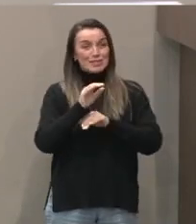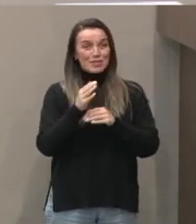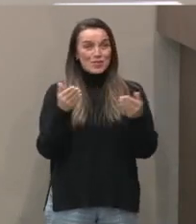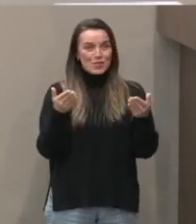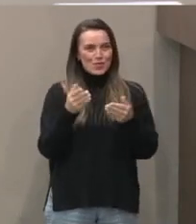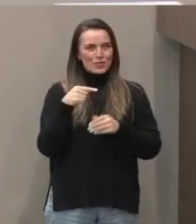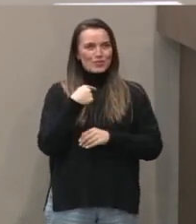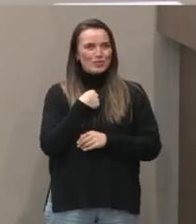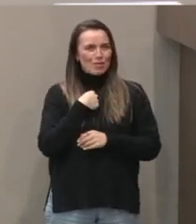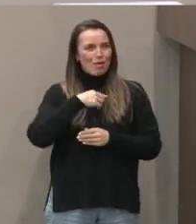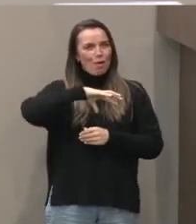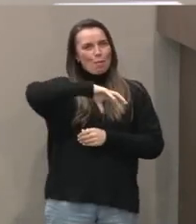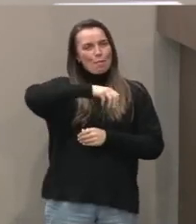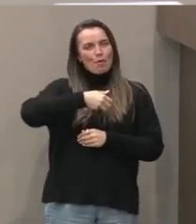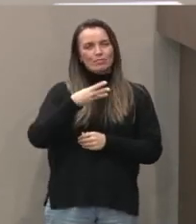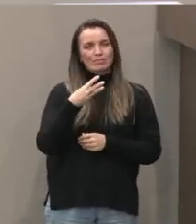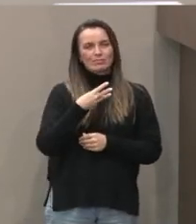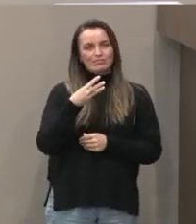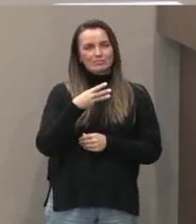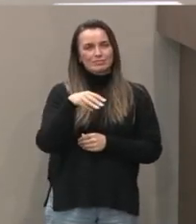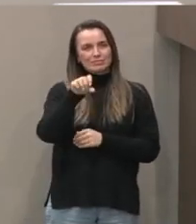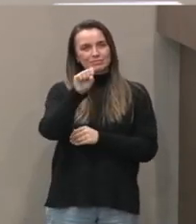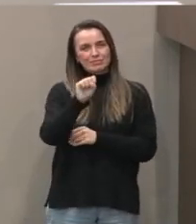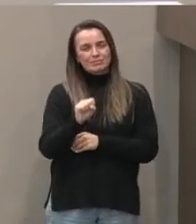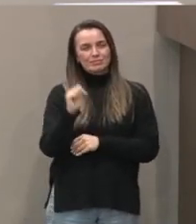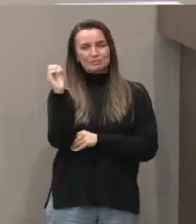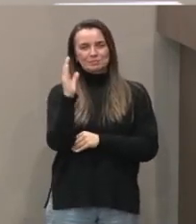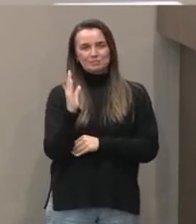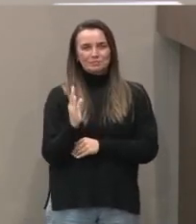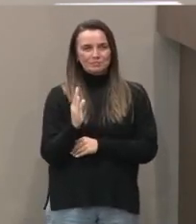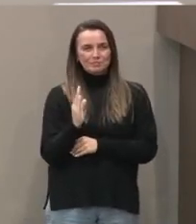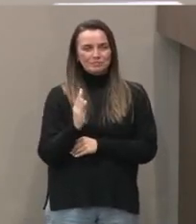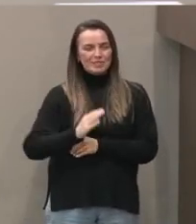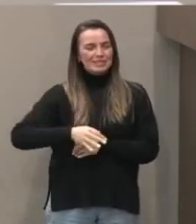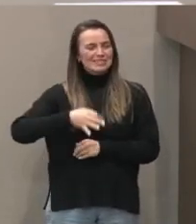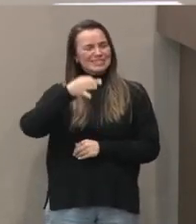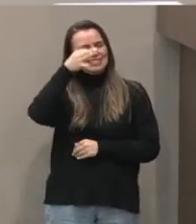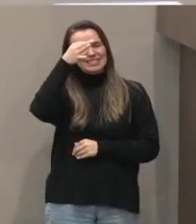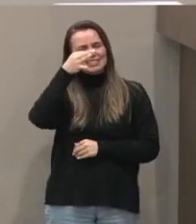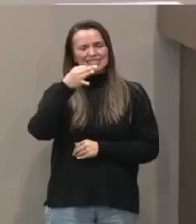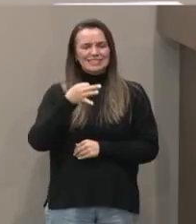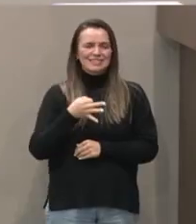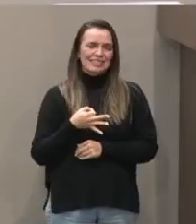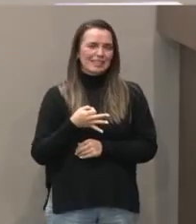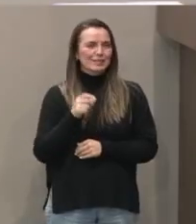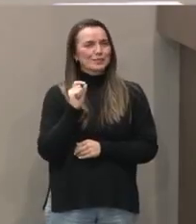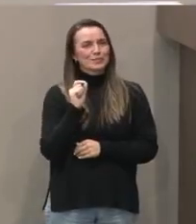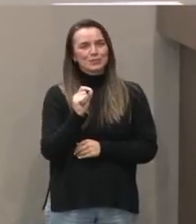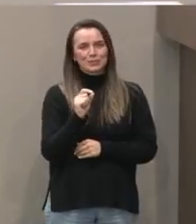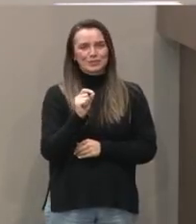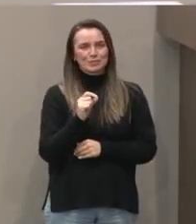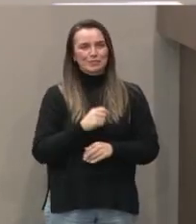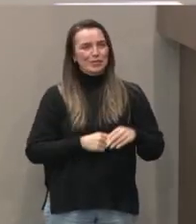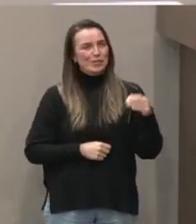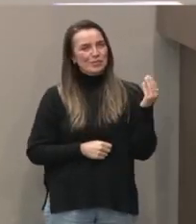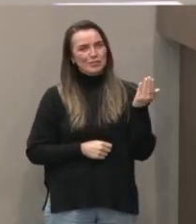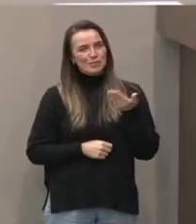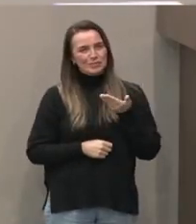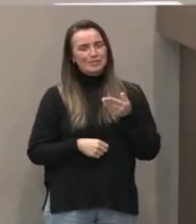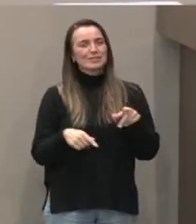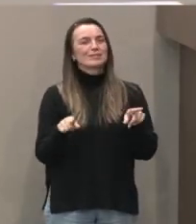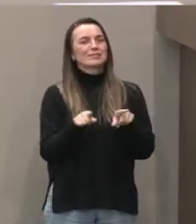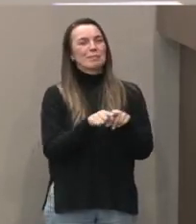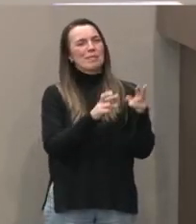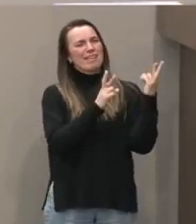em saúde do sul do Brasil, eu tenho a certeza absoluta de que vocês também